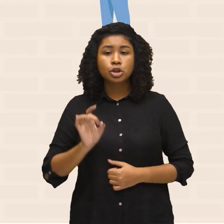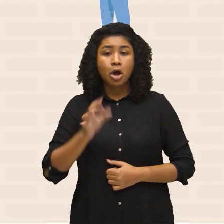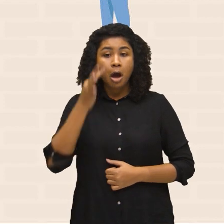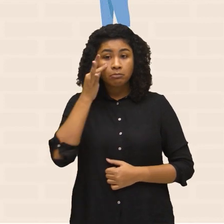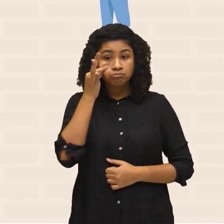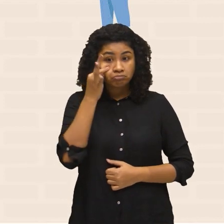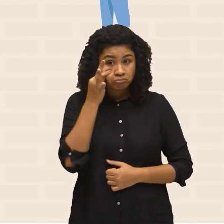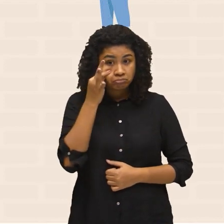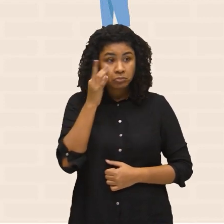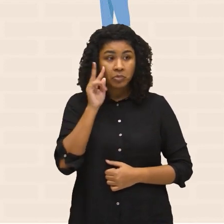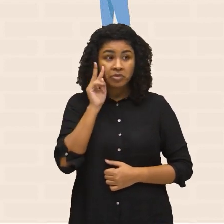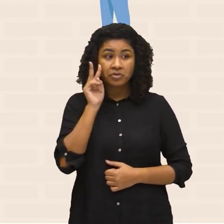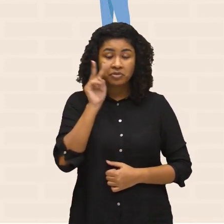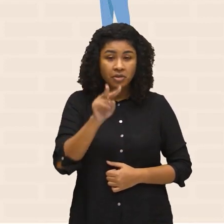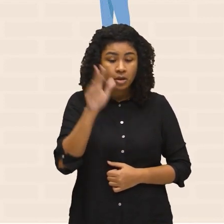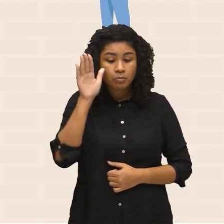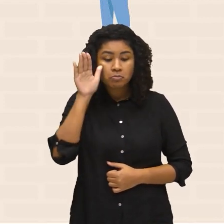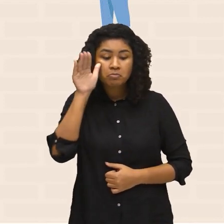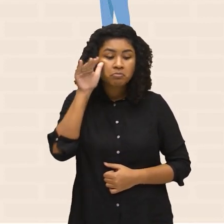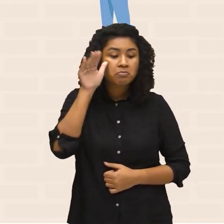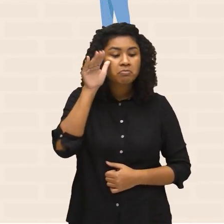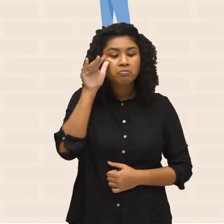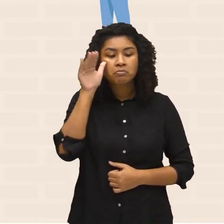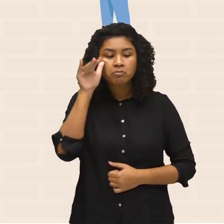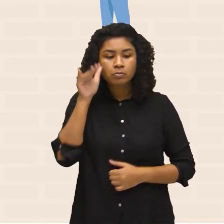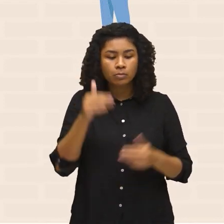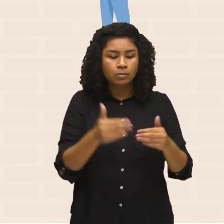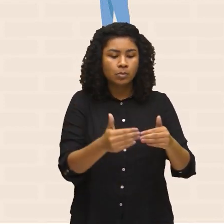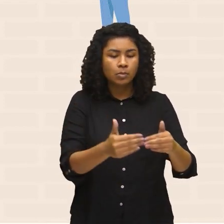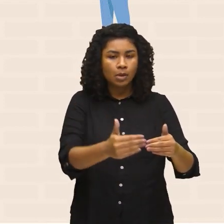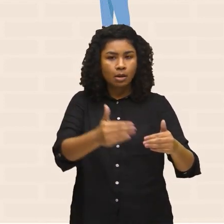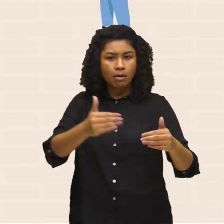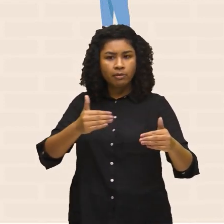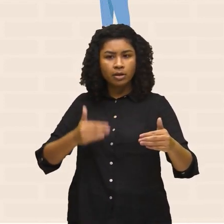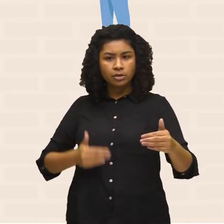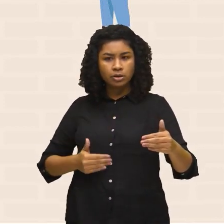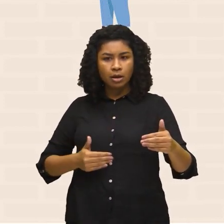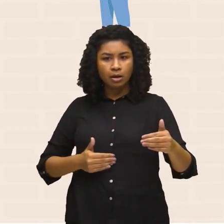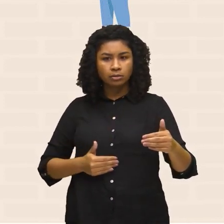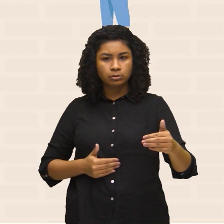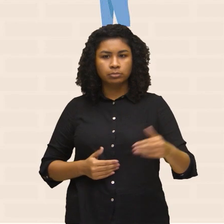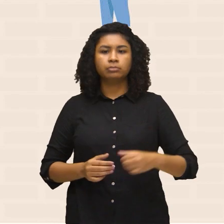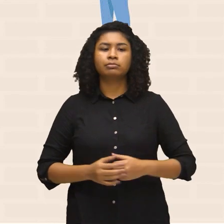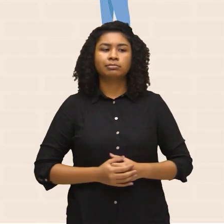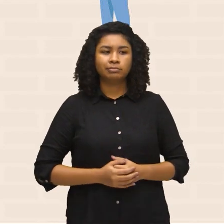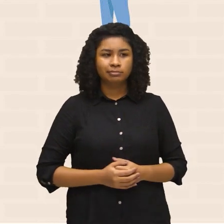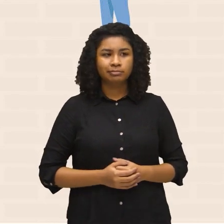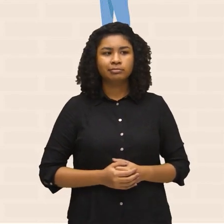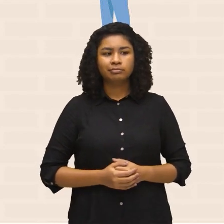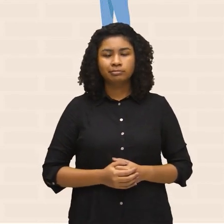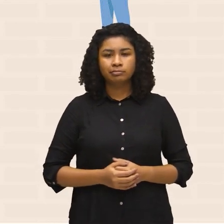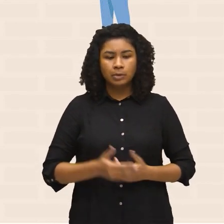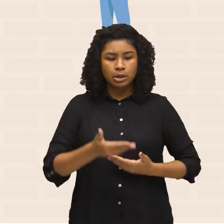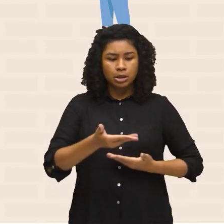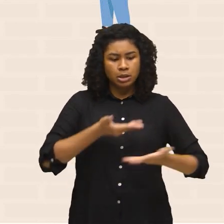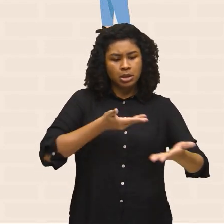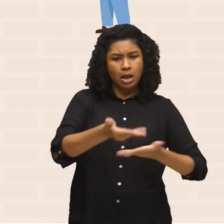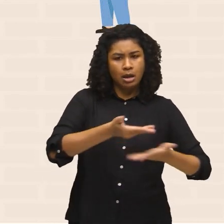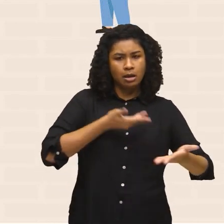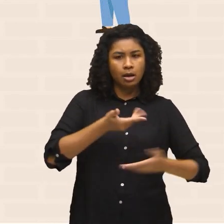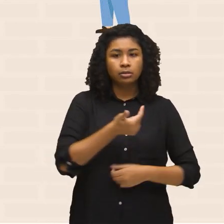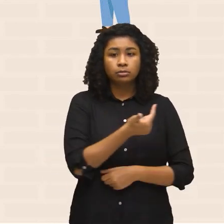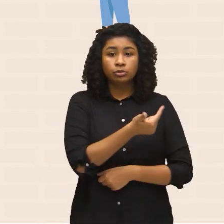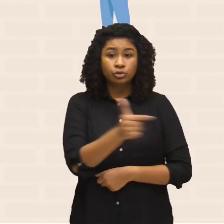presenciam bullying de uma forma indireta. Ou seja, eles não têm um papel entre a vítima